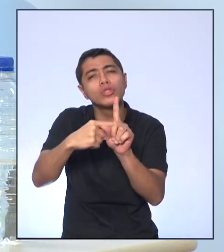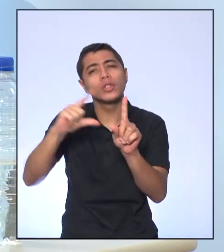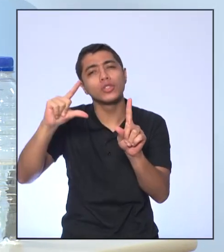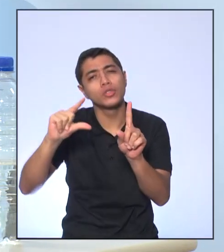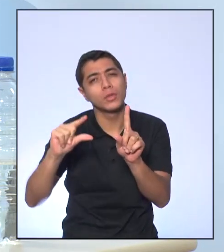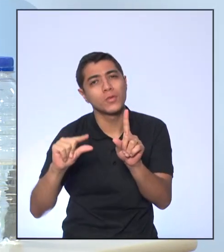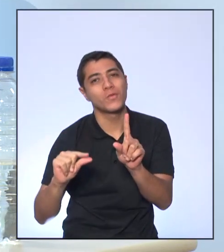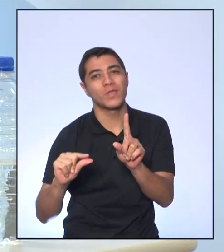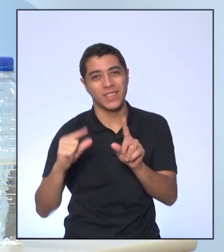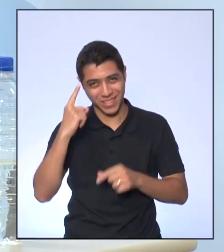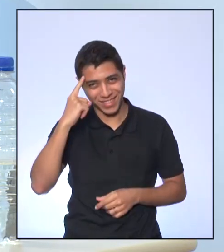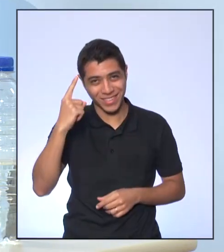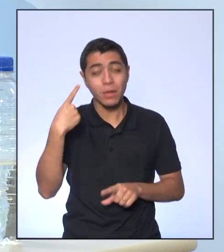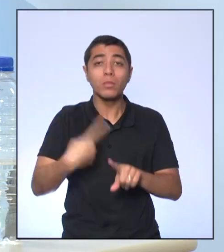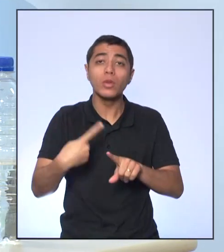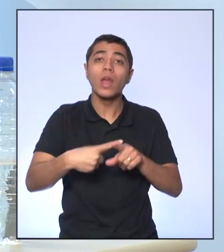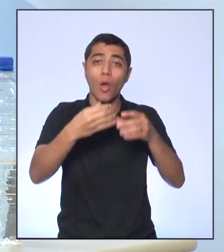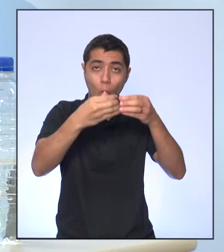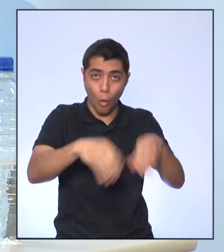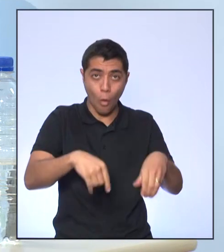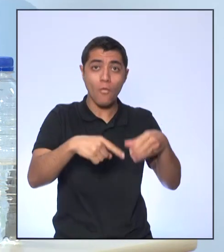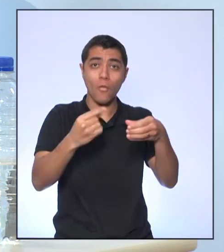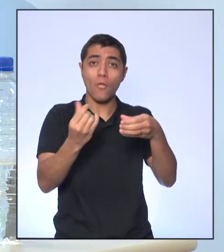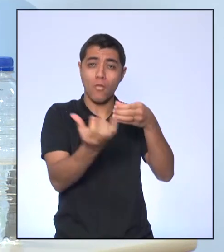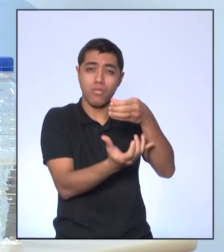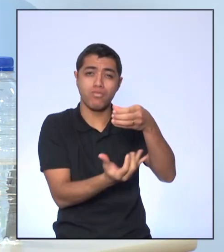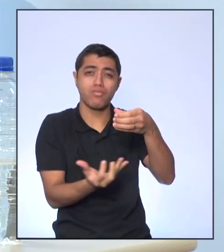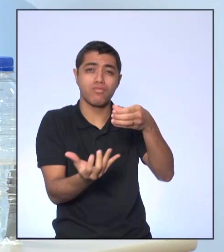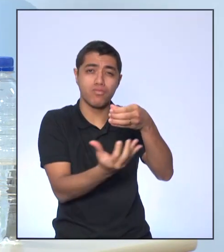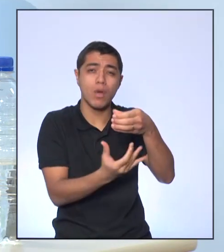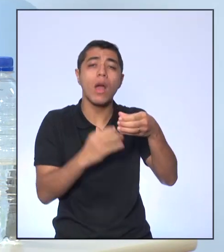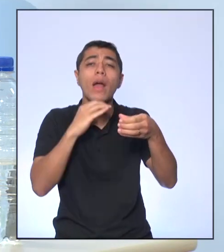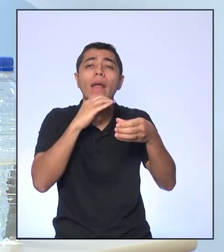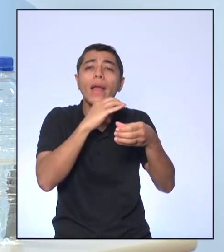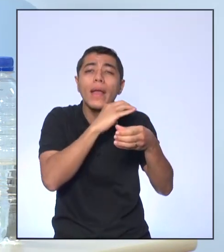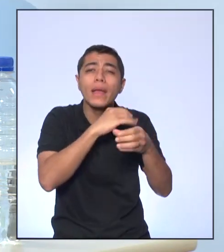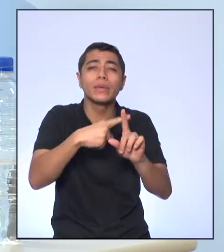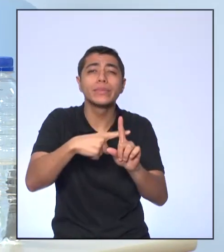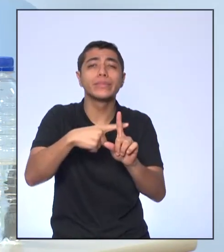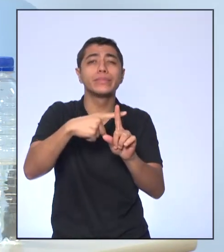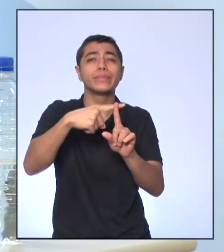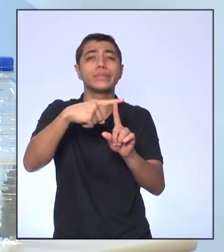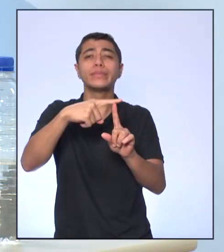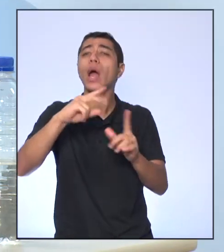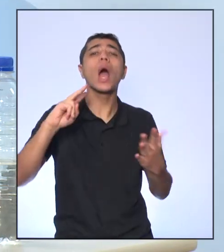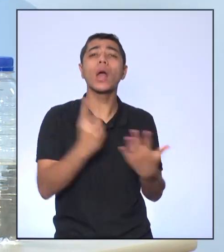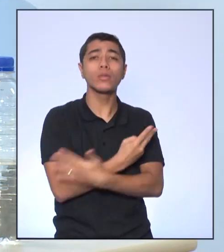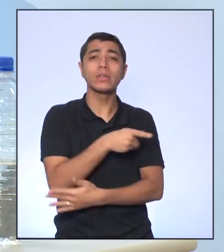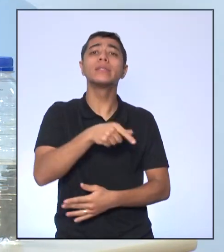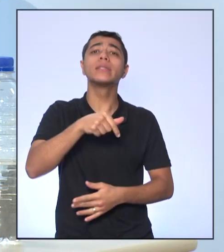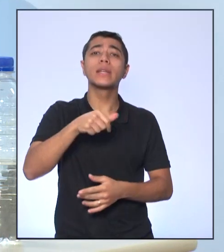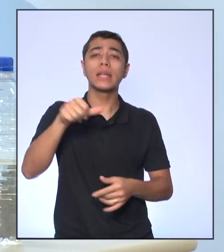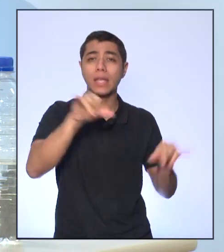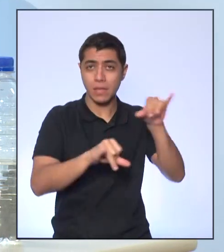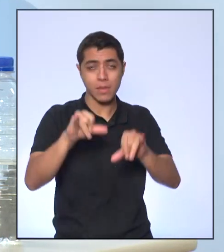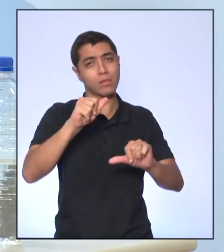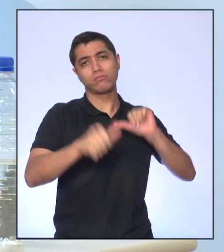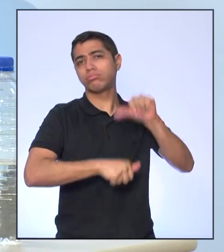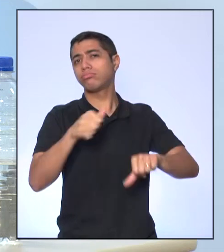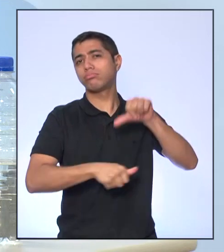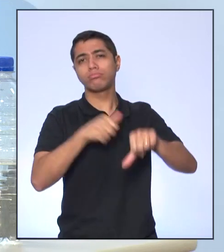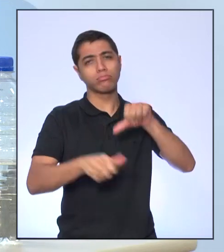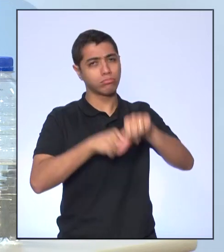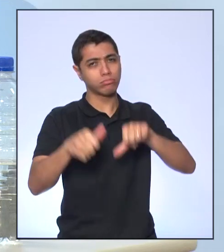esse ovo sofreu fez com que acontecesse uma série de transformações químicas que mudasse a composição dele.